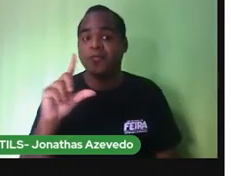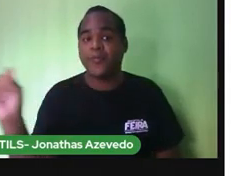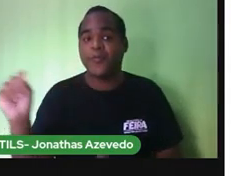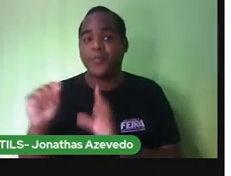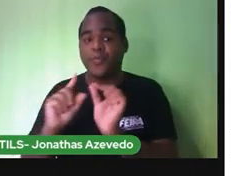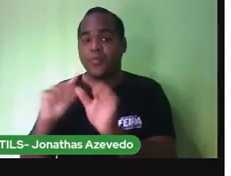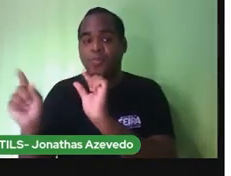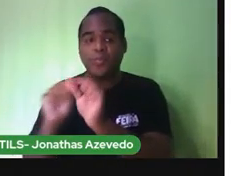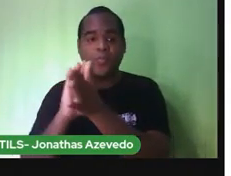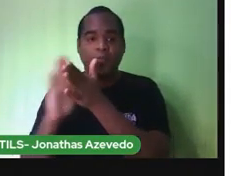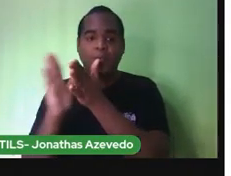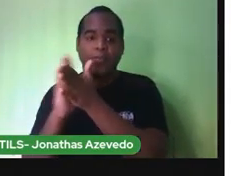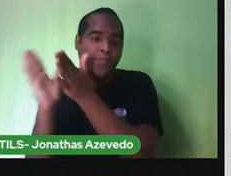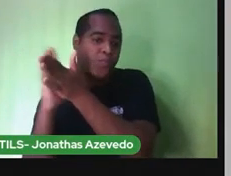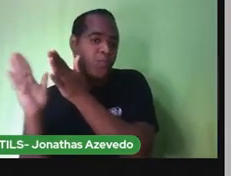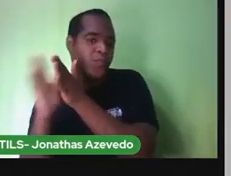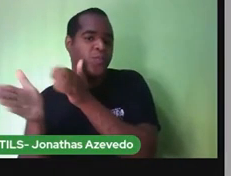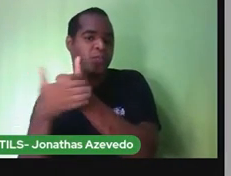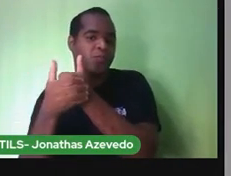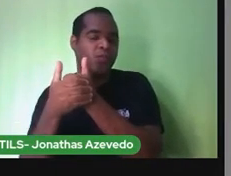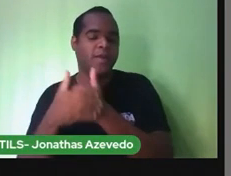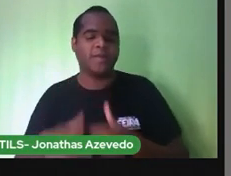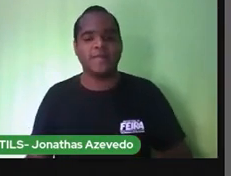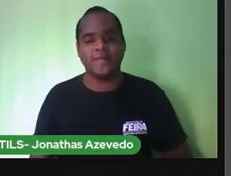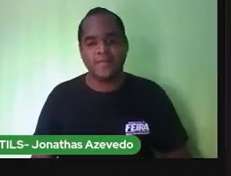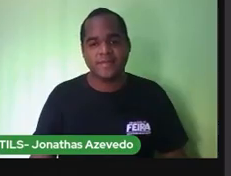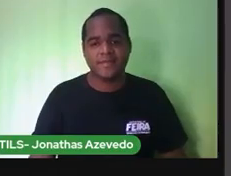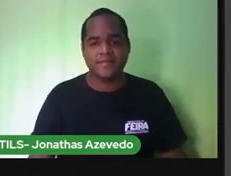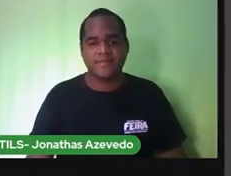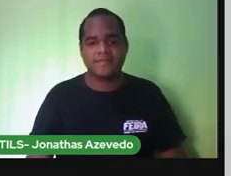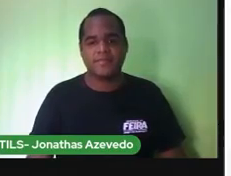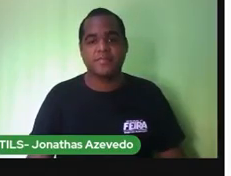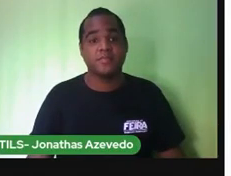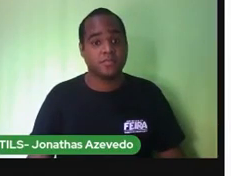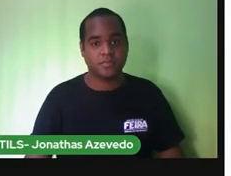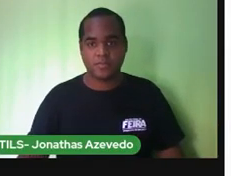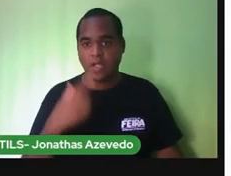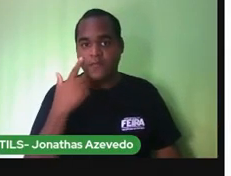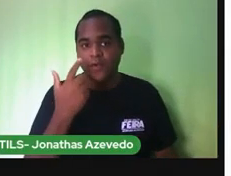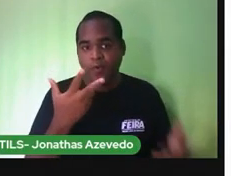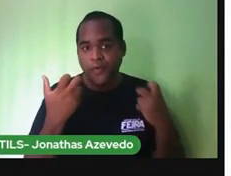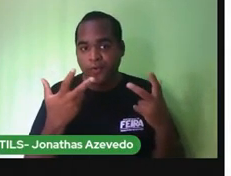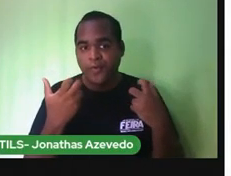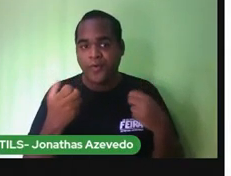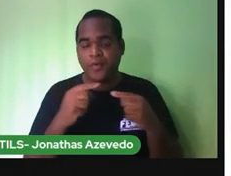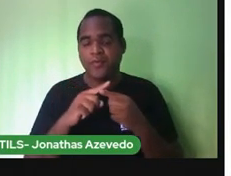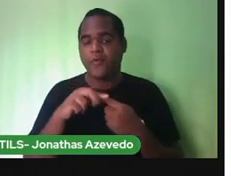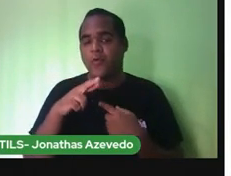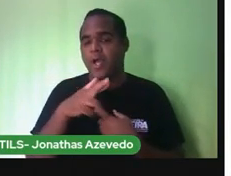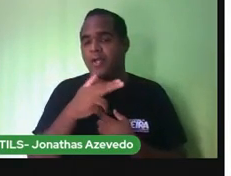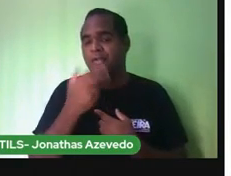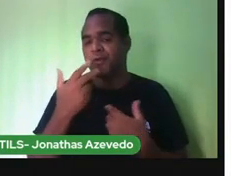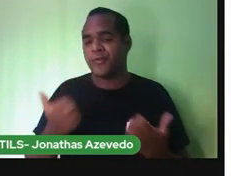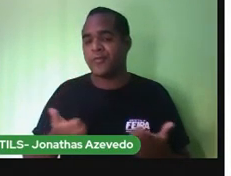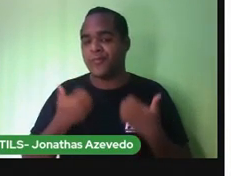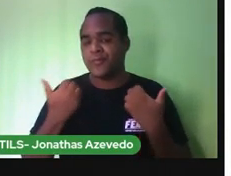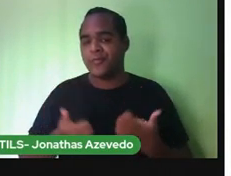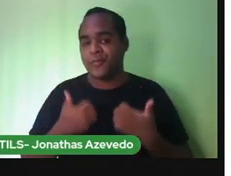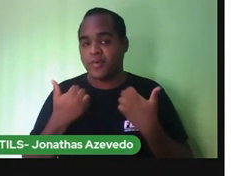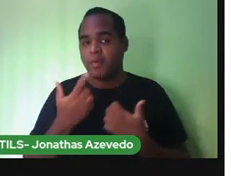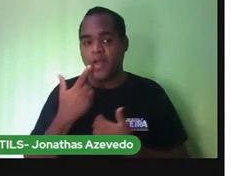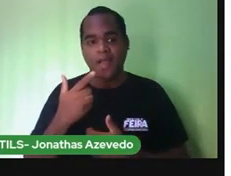depressa esse respondeu já viu só desceu Ratinho todo orgulhoso e o